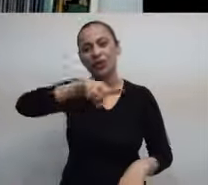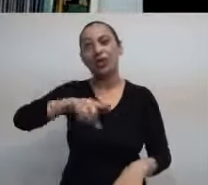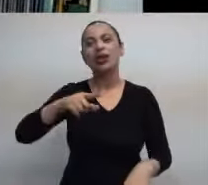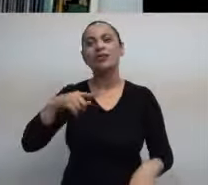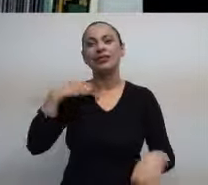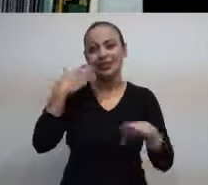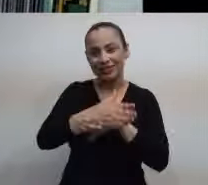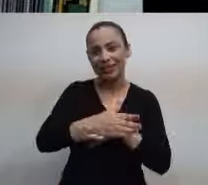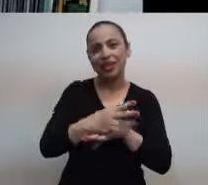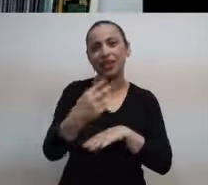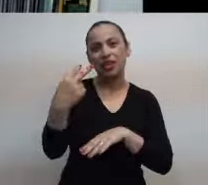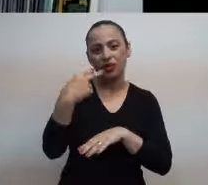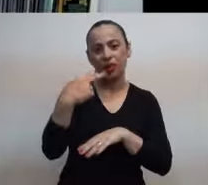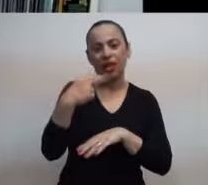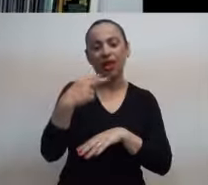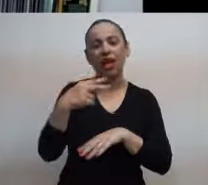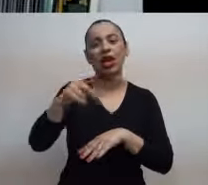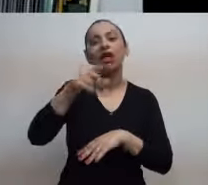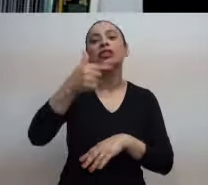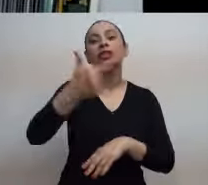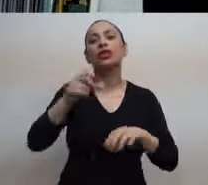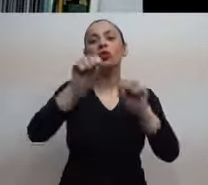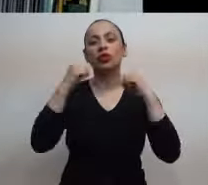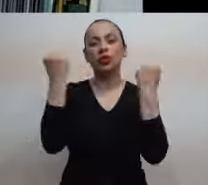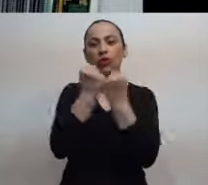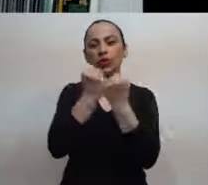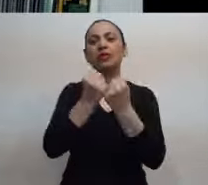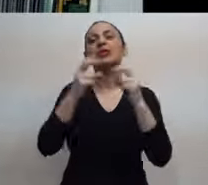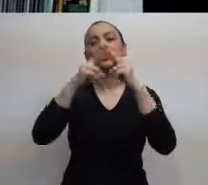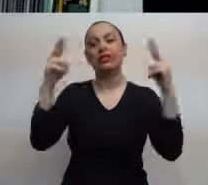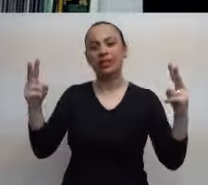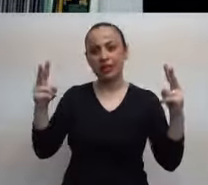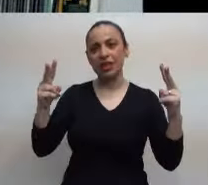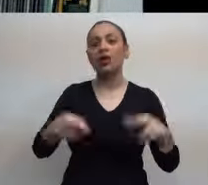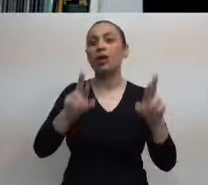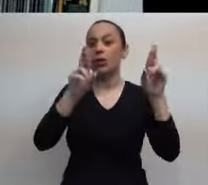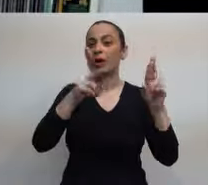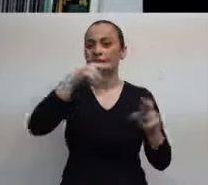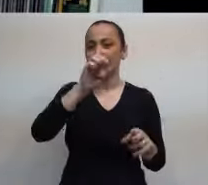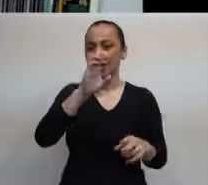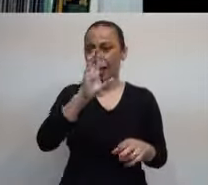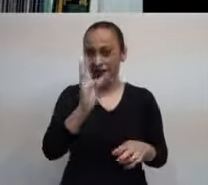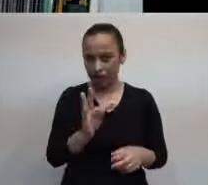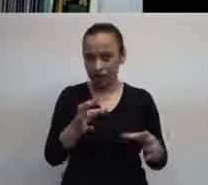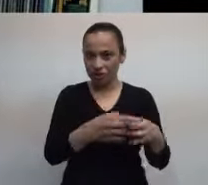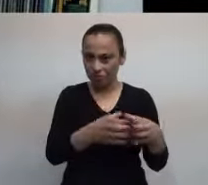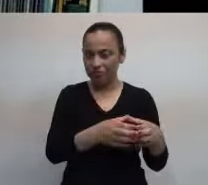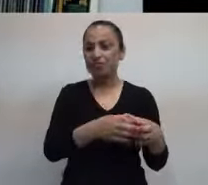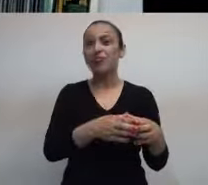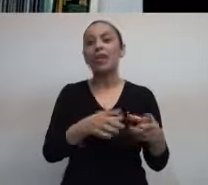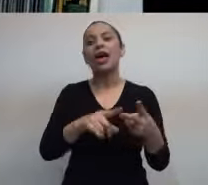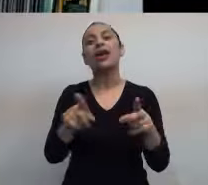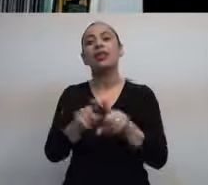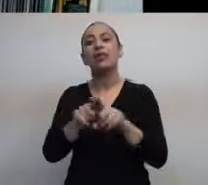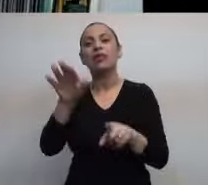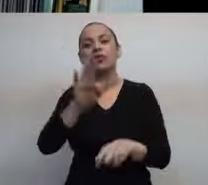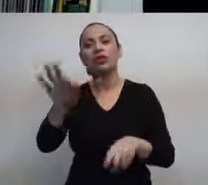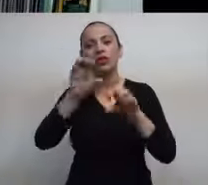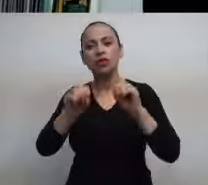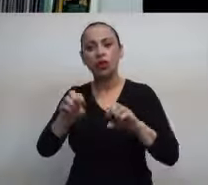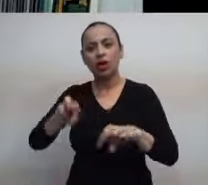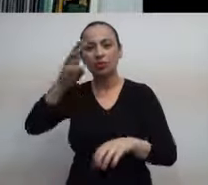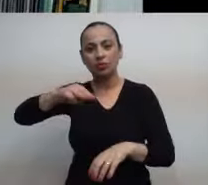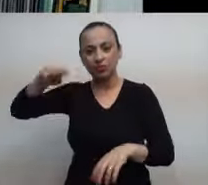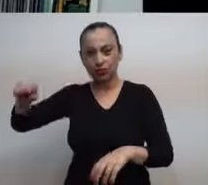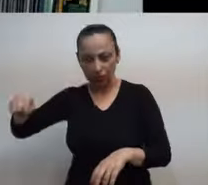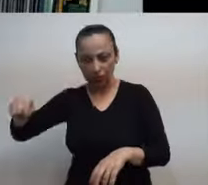audiência e visualizando esse segundo web seminário feito pelo NECT e pela